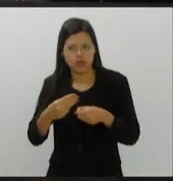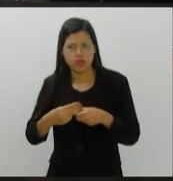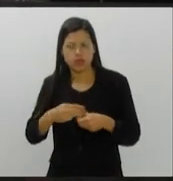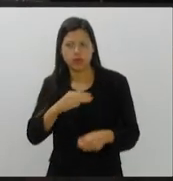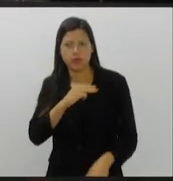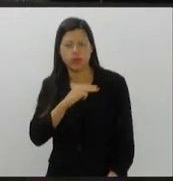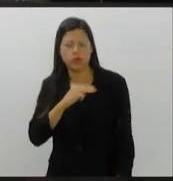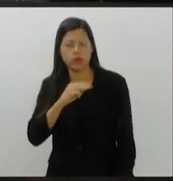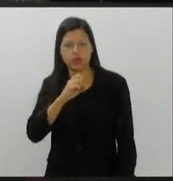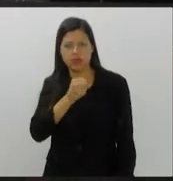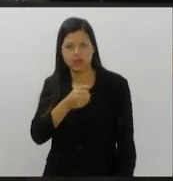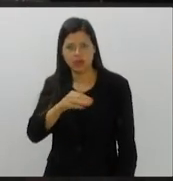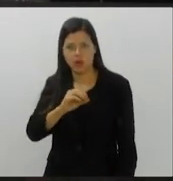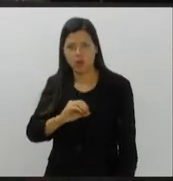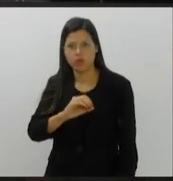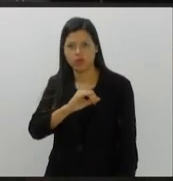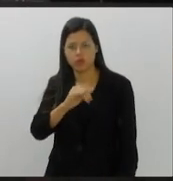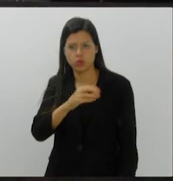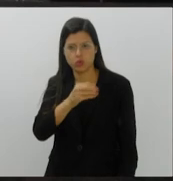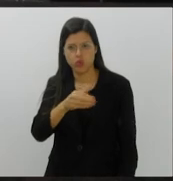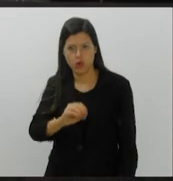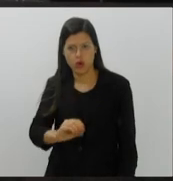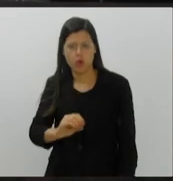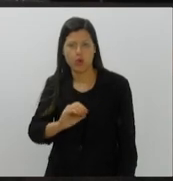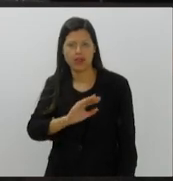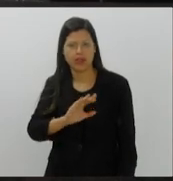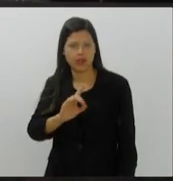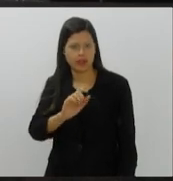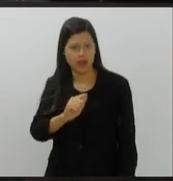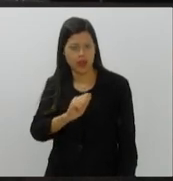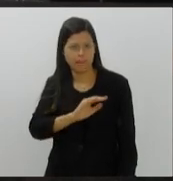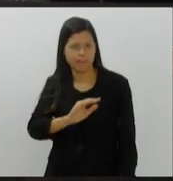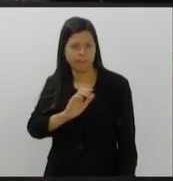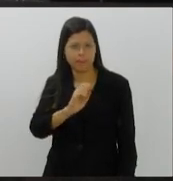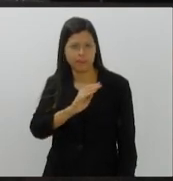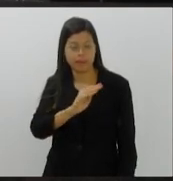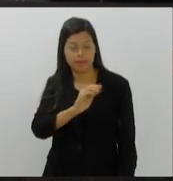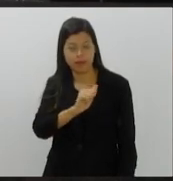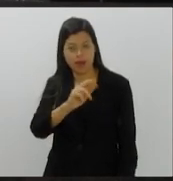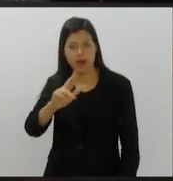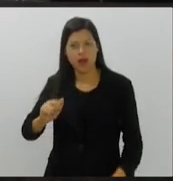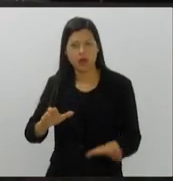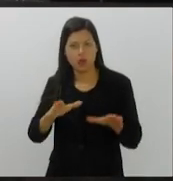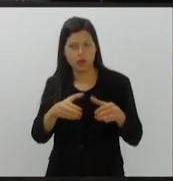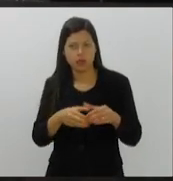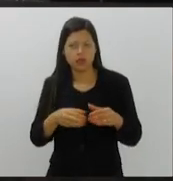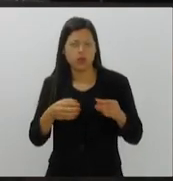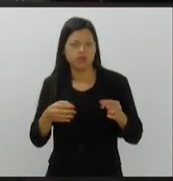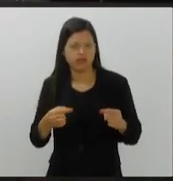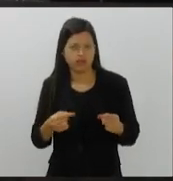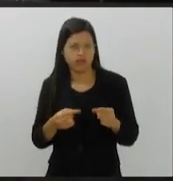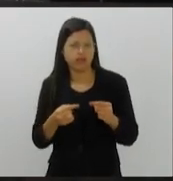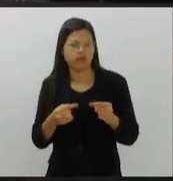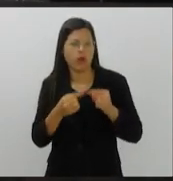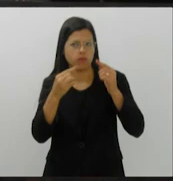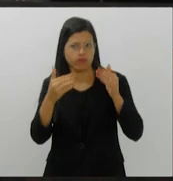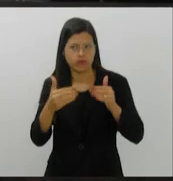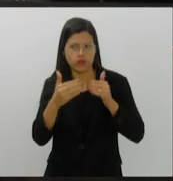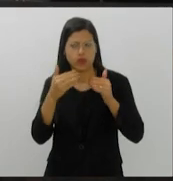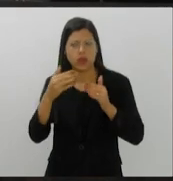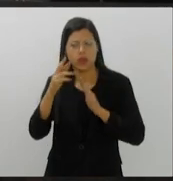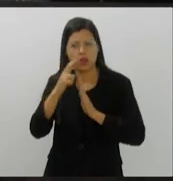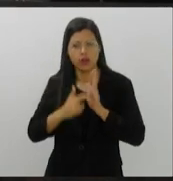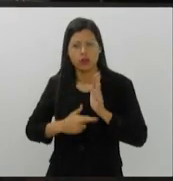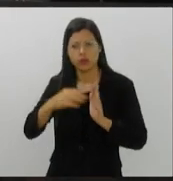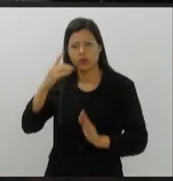da Barra, no âmbito do estado do Rio de Janeiro. Parecer da comissão de indicação legislativa favorável. Relator, deputado Felipe Pobel.